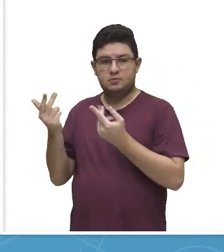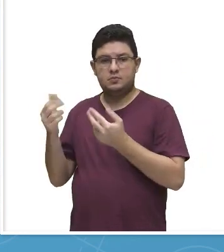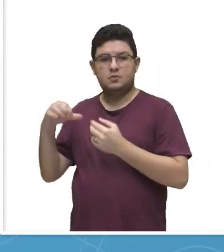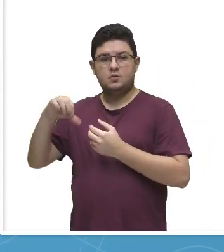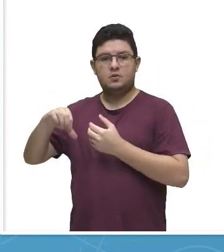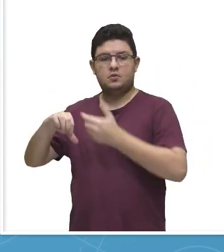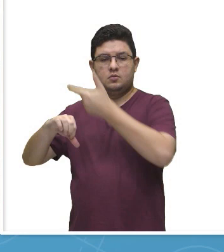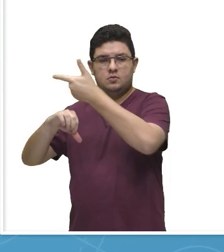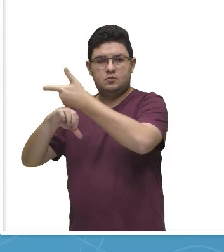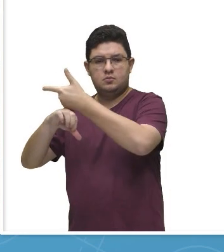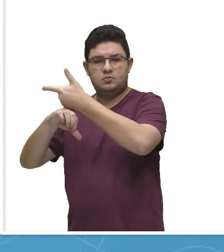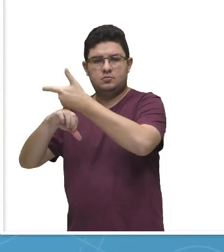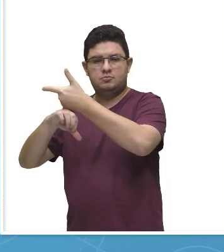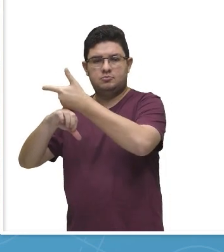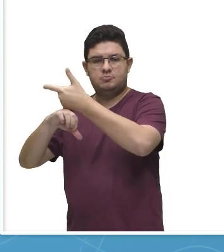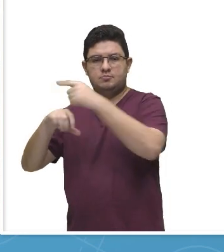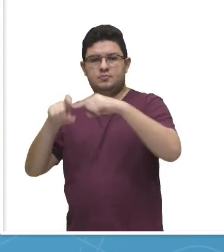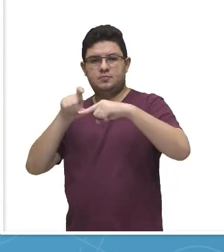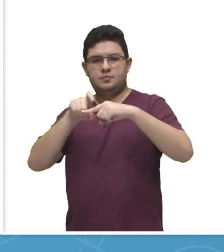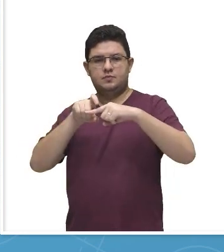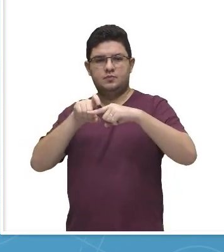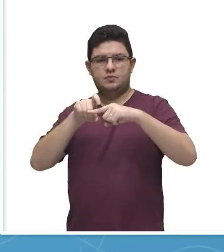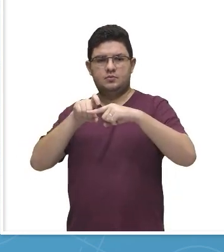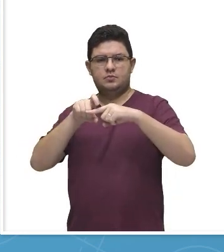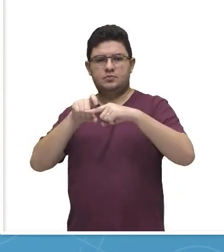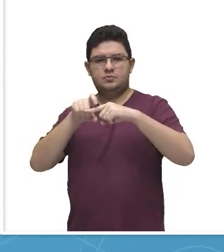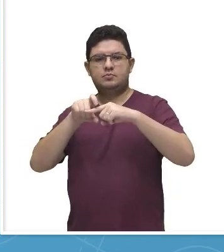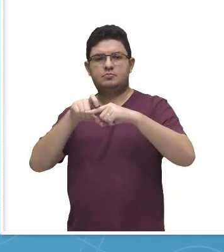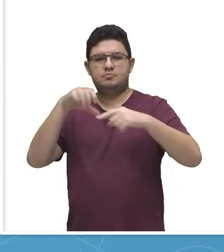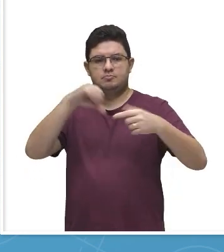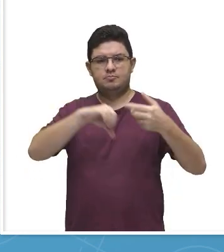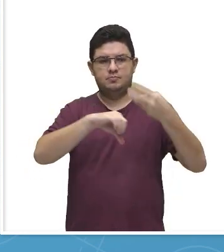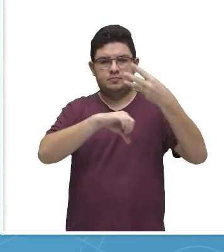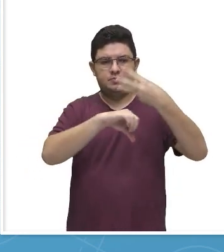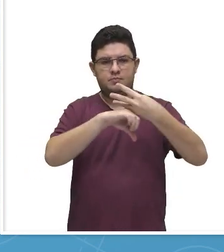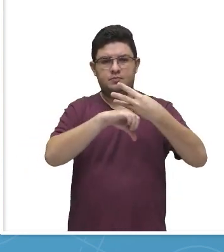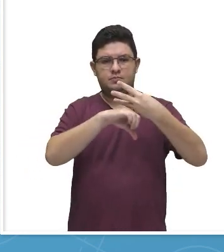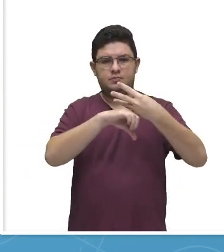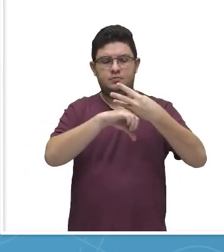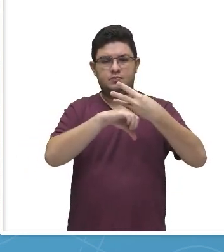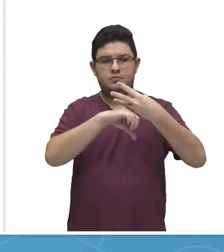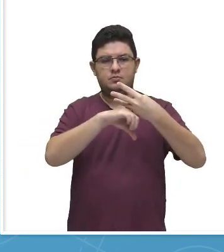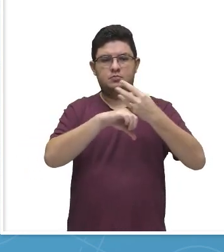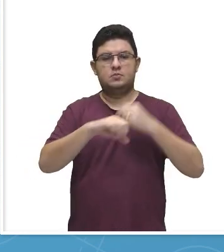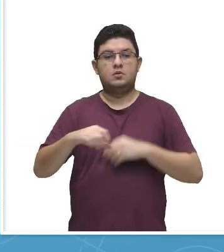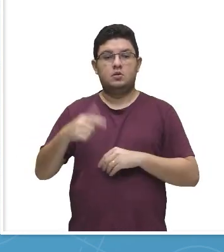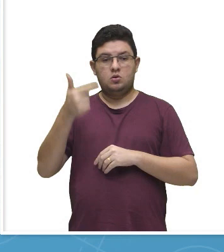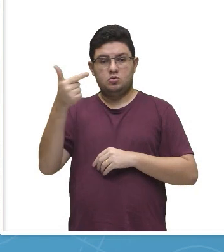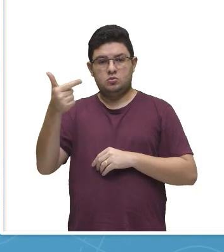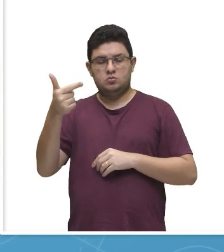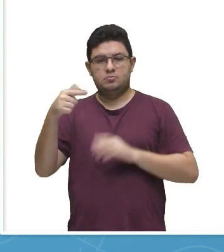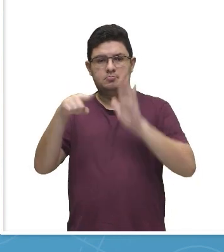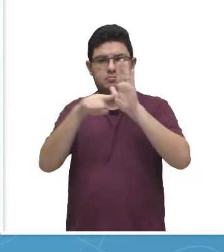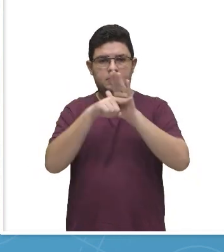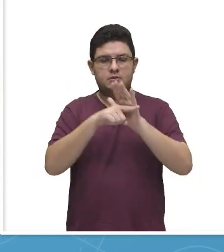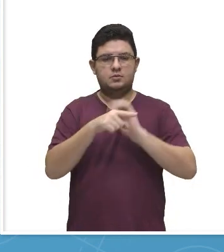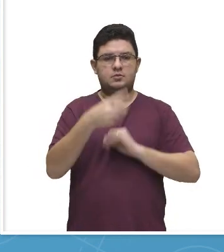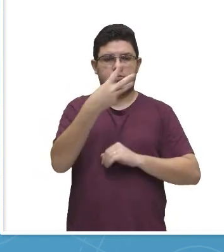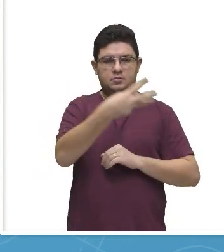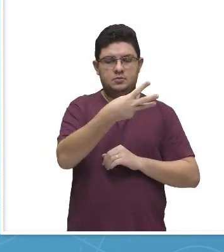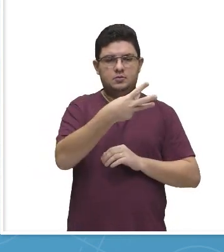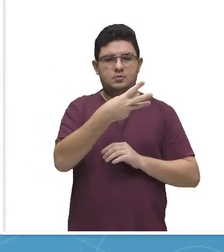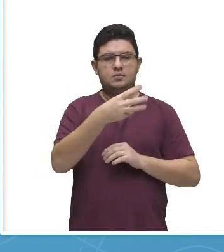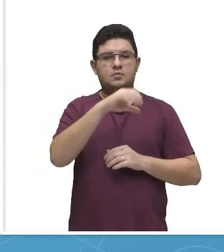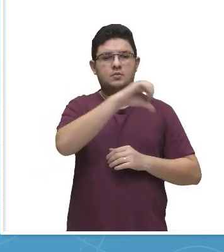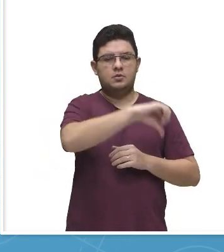subtrair. 2 menos 3, né? Subtrai conservando o sinal do maior. Nós vamos ter 9 elevado a menos 1.